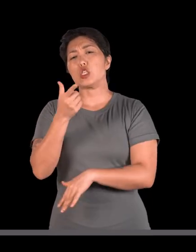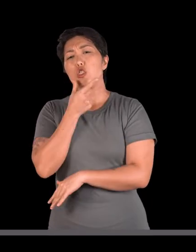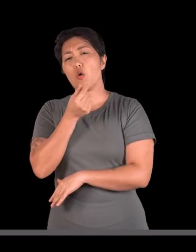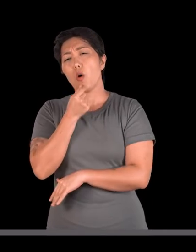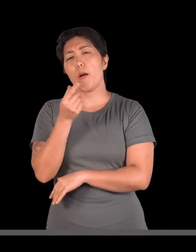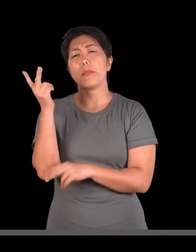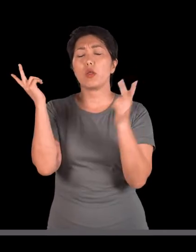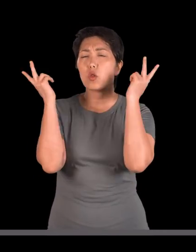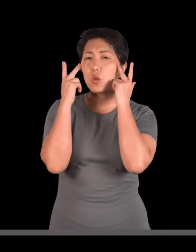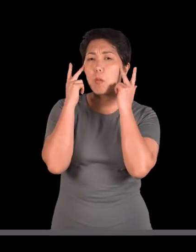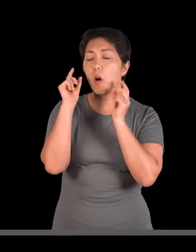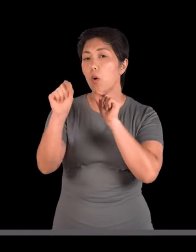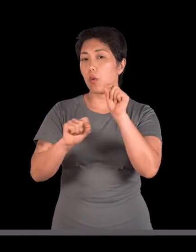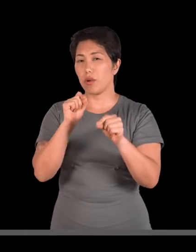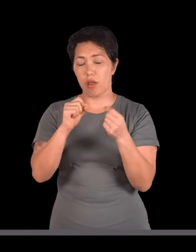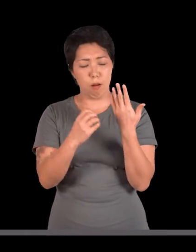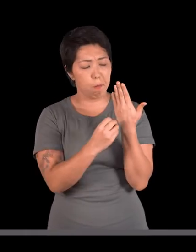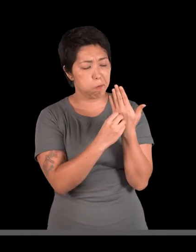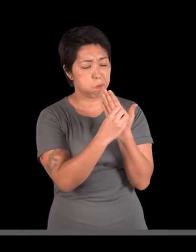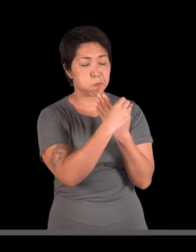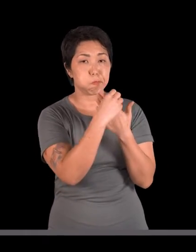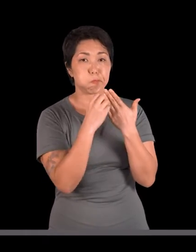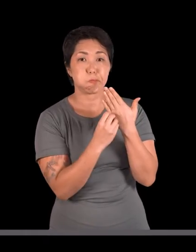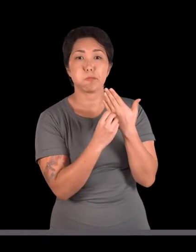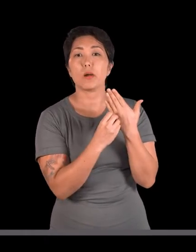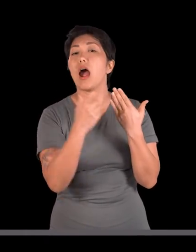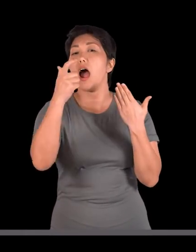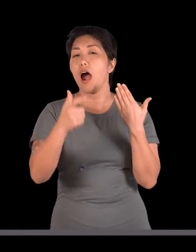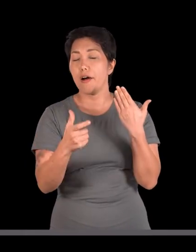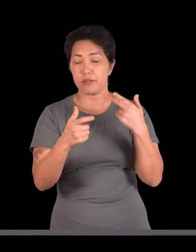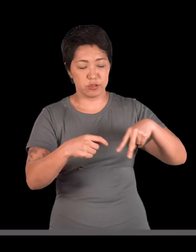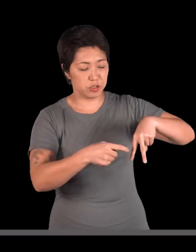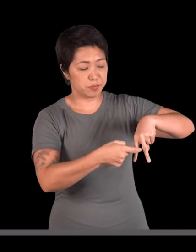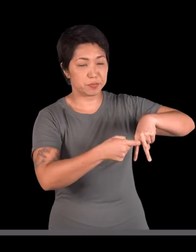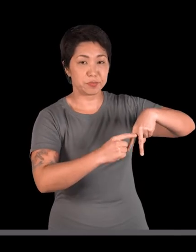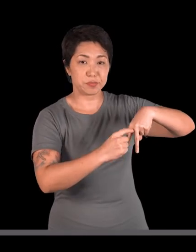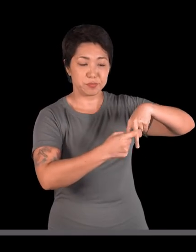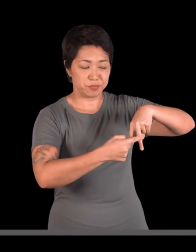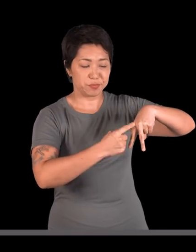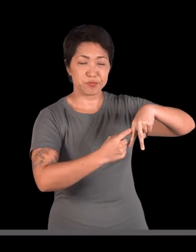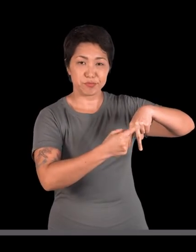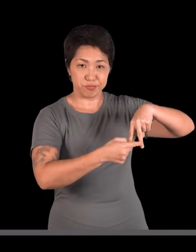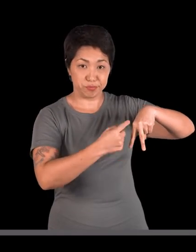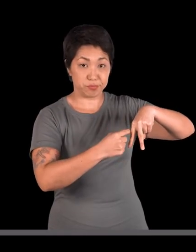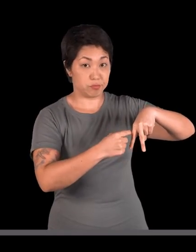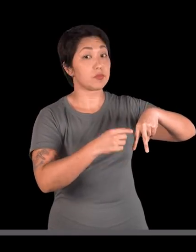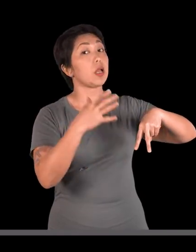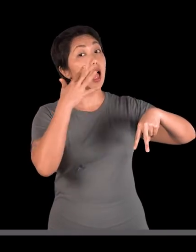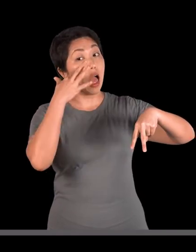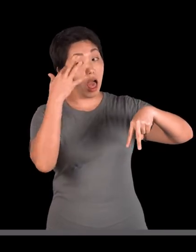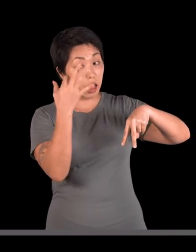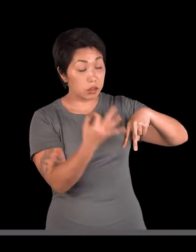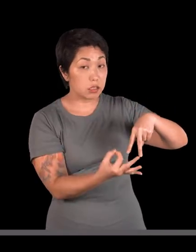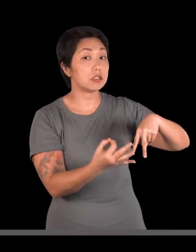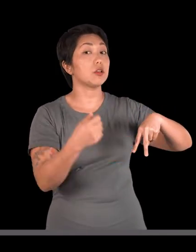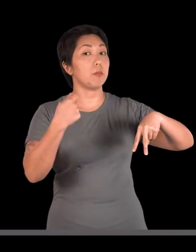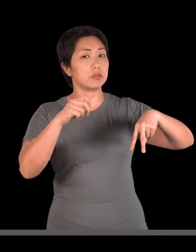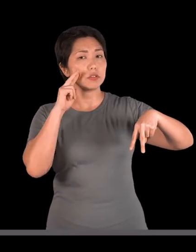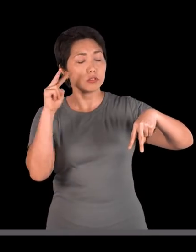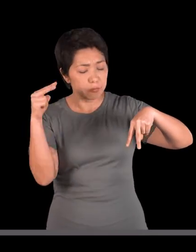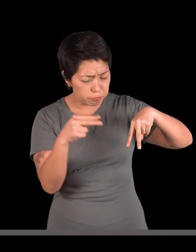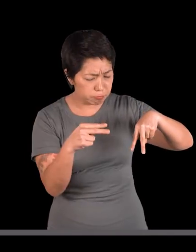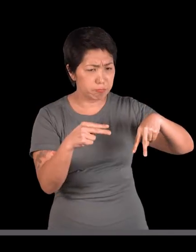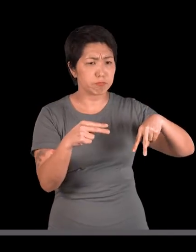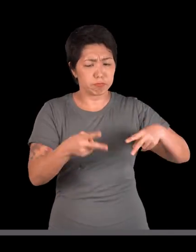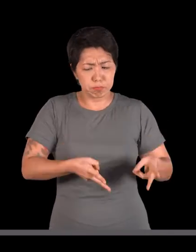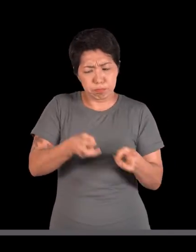comum essas vesículas, essas bolhas na região da virilha. Então, total olhar